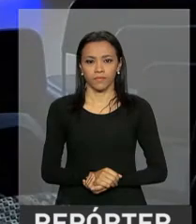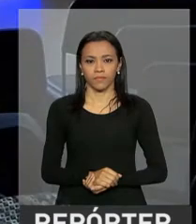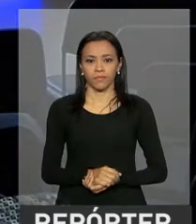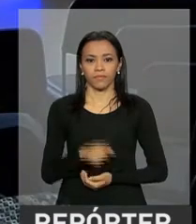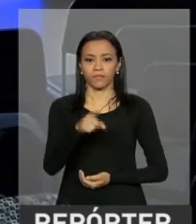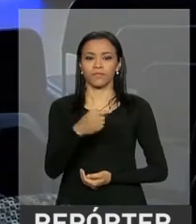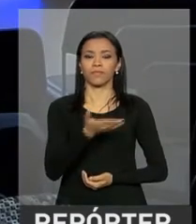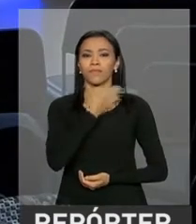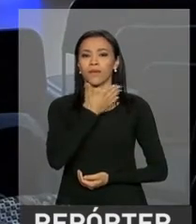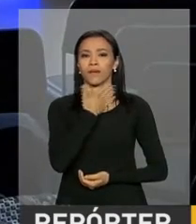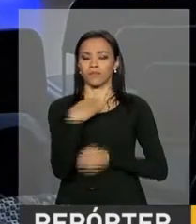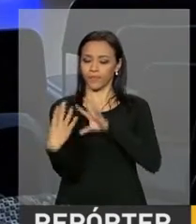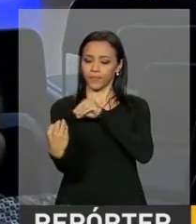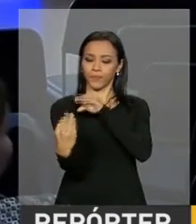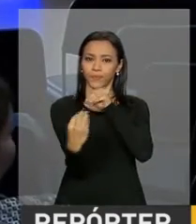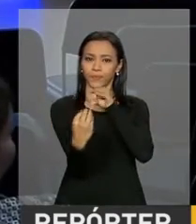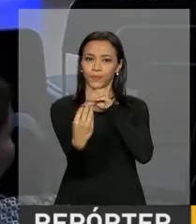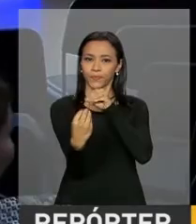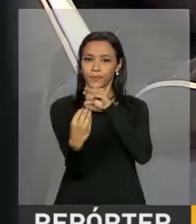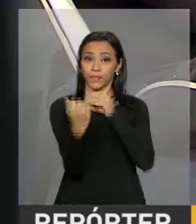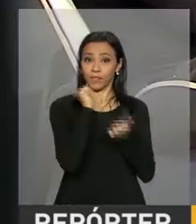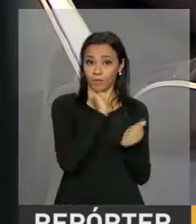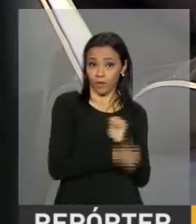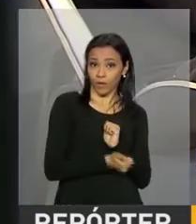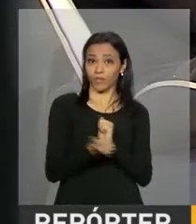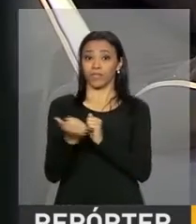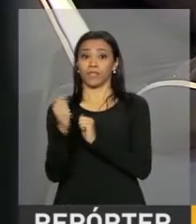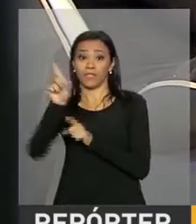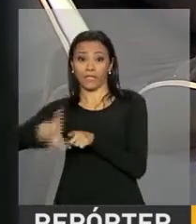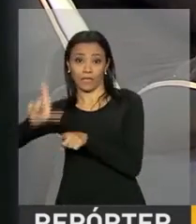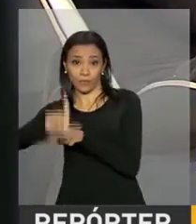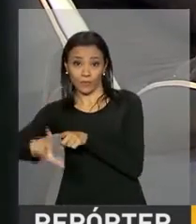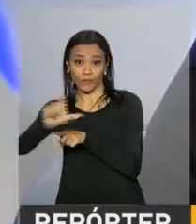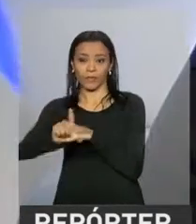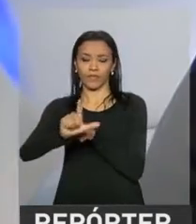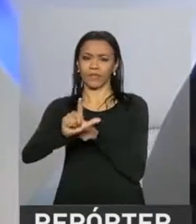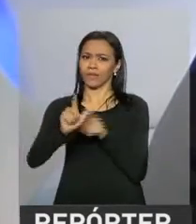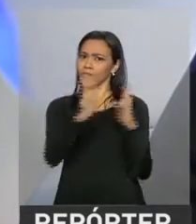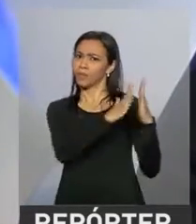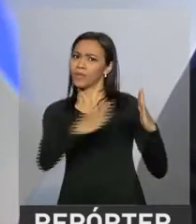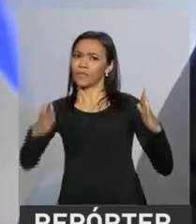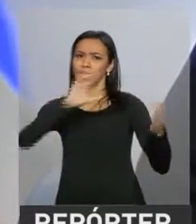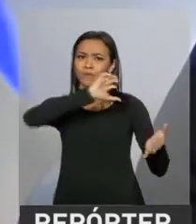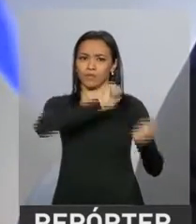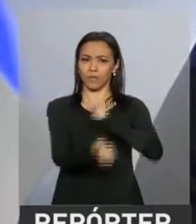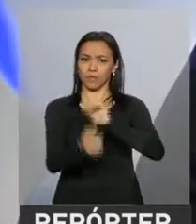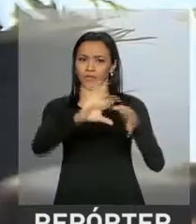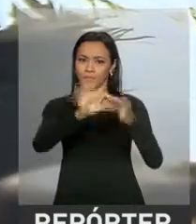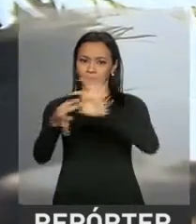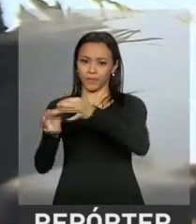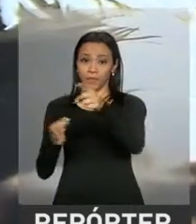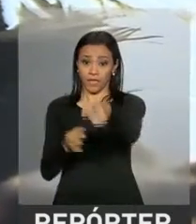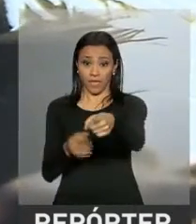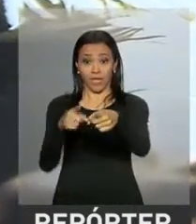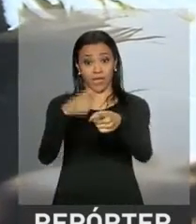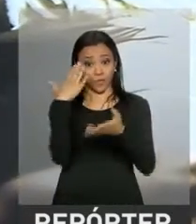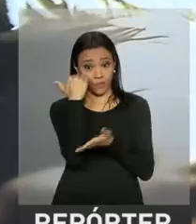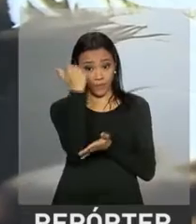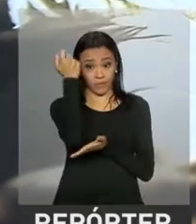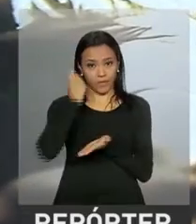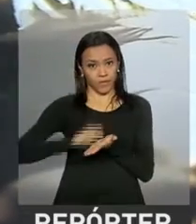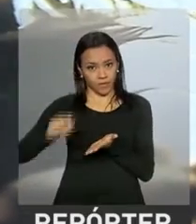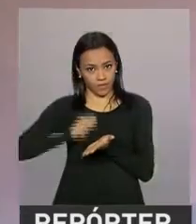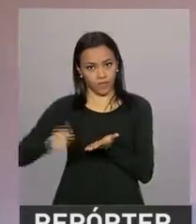Um bate-papo que une o esporte e literatura em plenos Jogos Olímpicos. Para Rui Castro, autor de Estrela